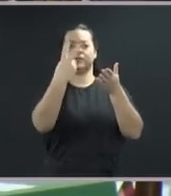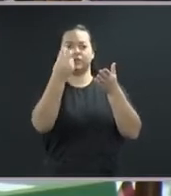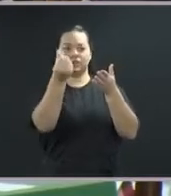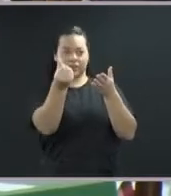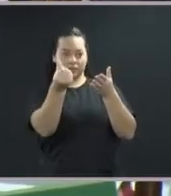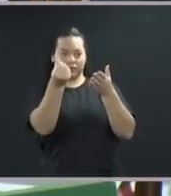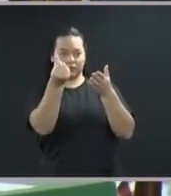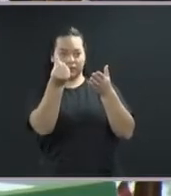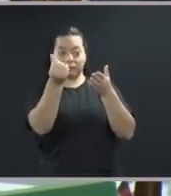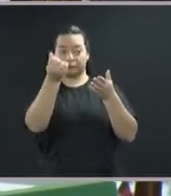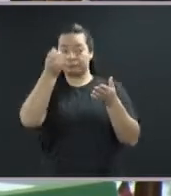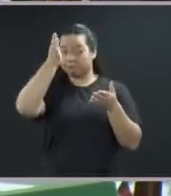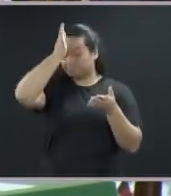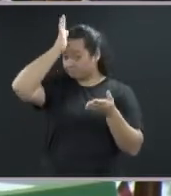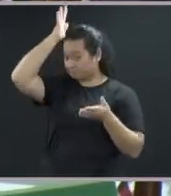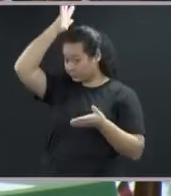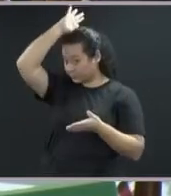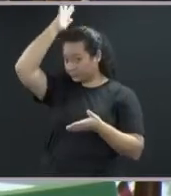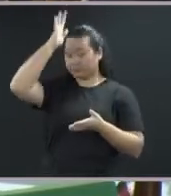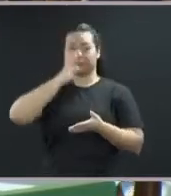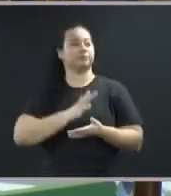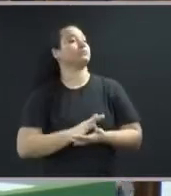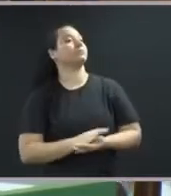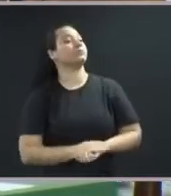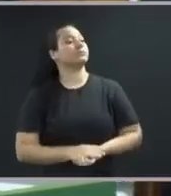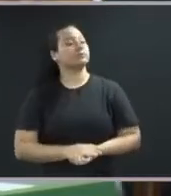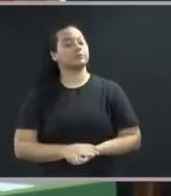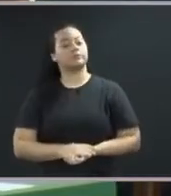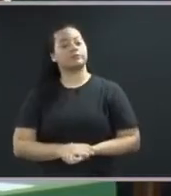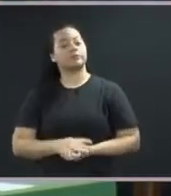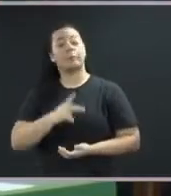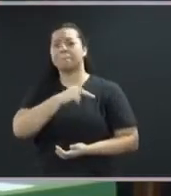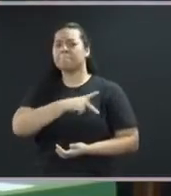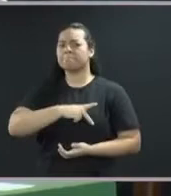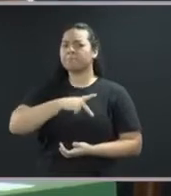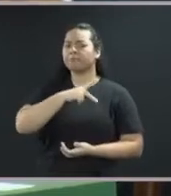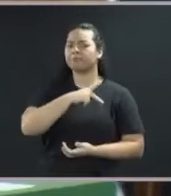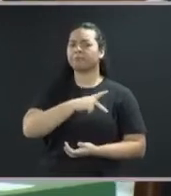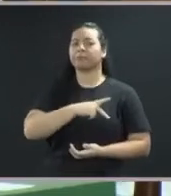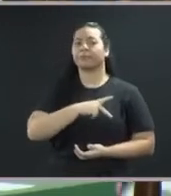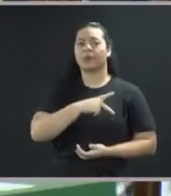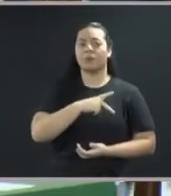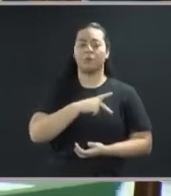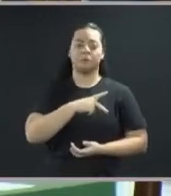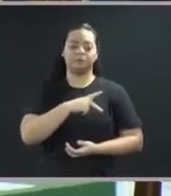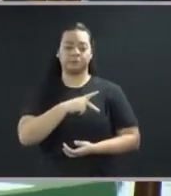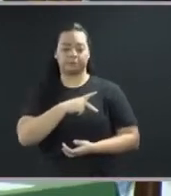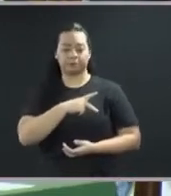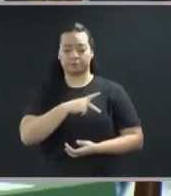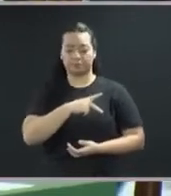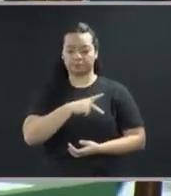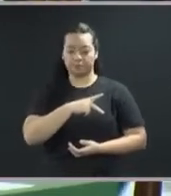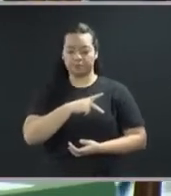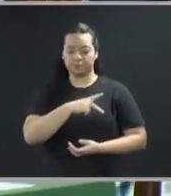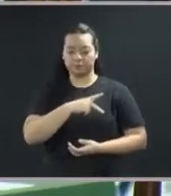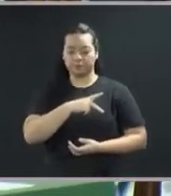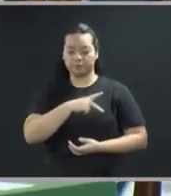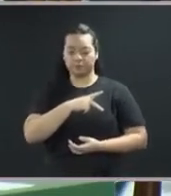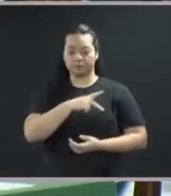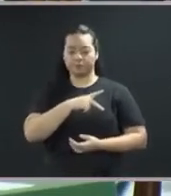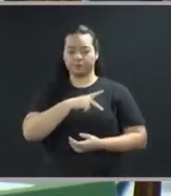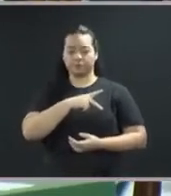O apóstolo São Paulo se dirigindo aos irmãos, e ele faz uma observação, porque às vezes nós temos